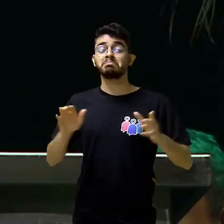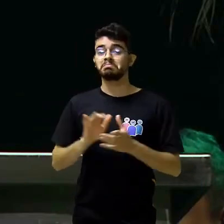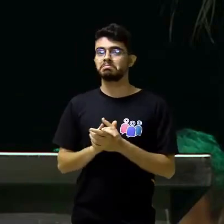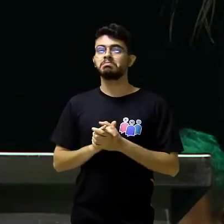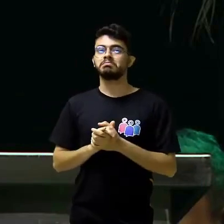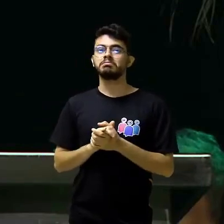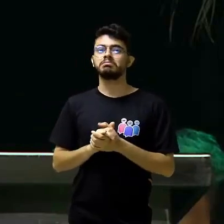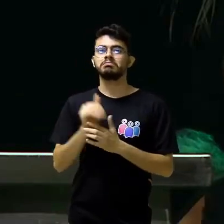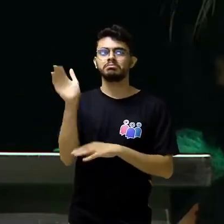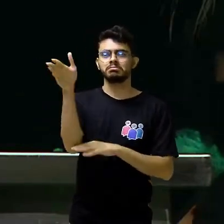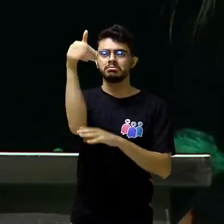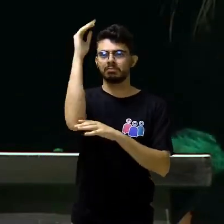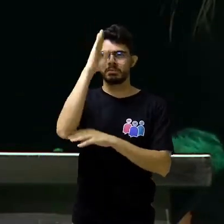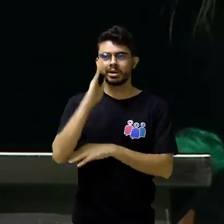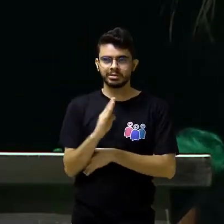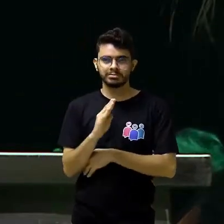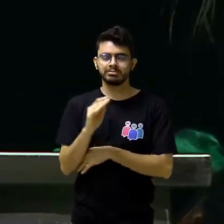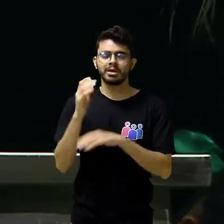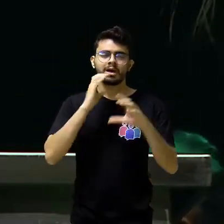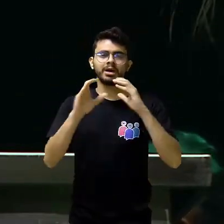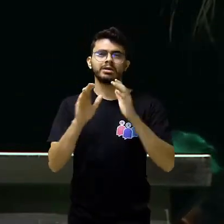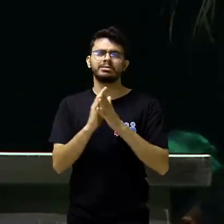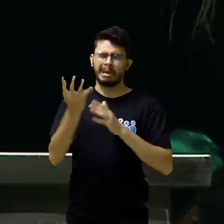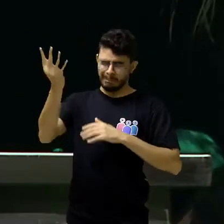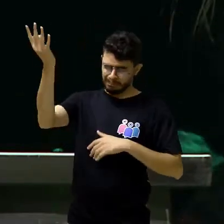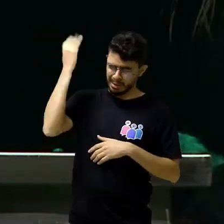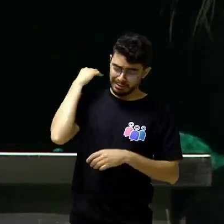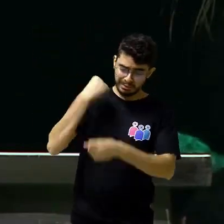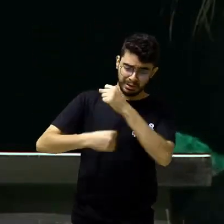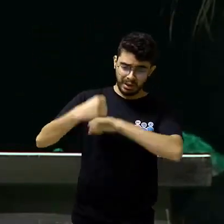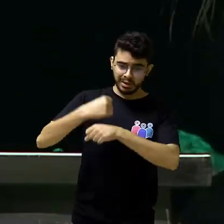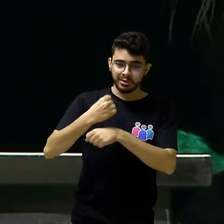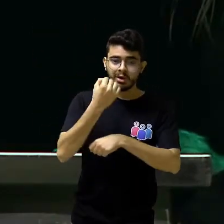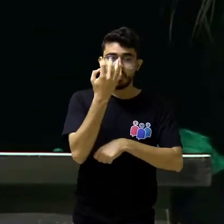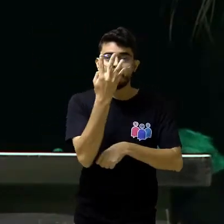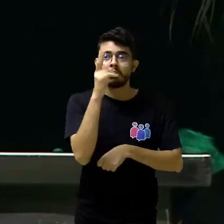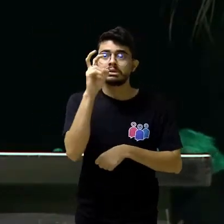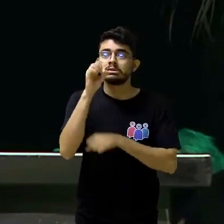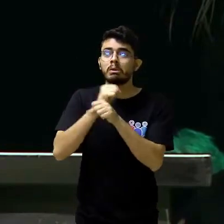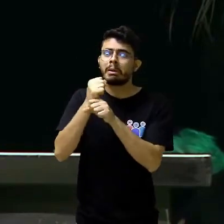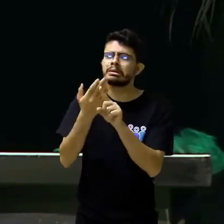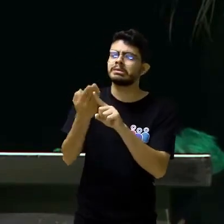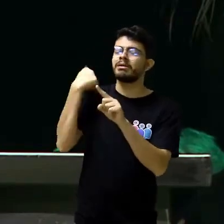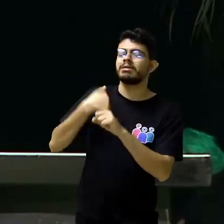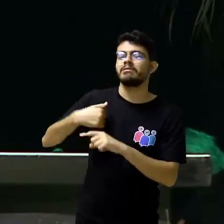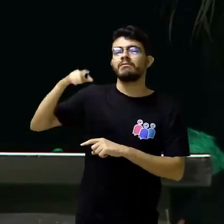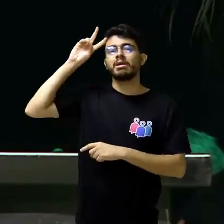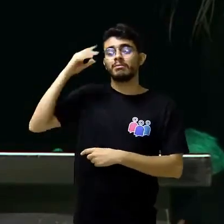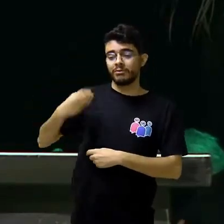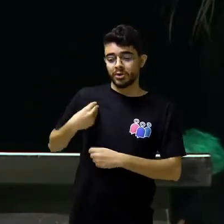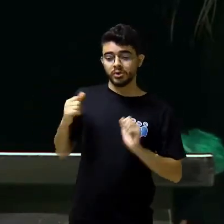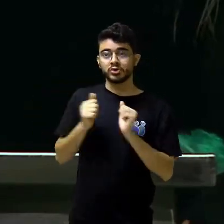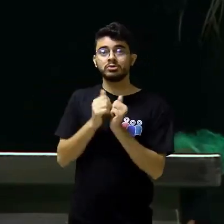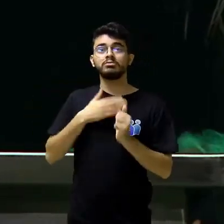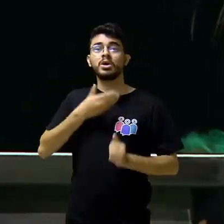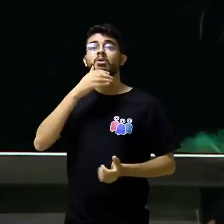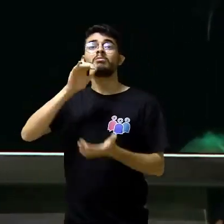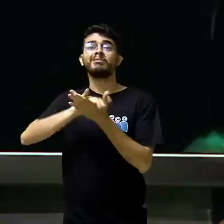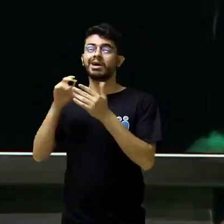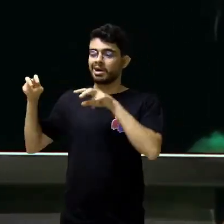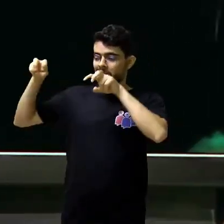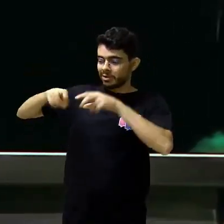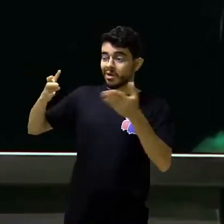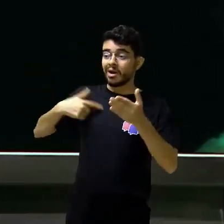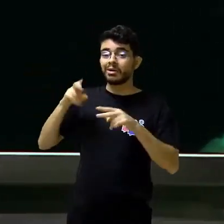Há 45 anos atrás, eu vivi esse momento, ao lado do meu marido, que ali